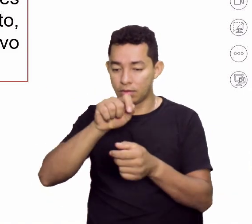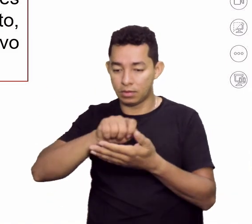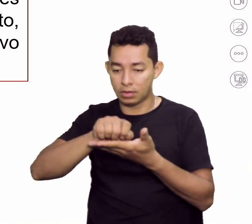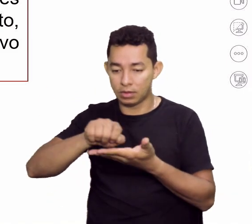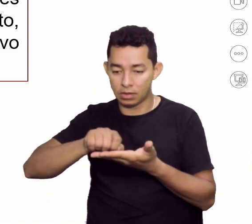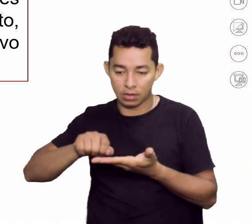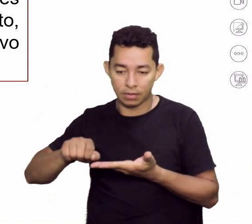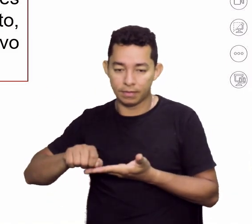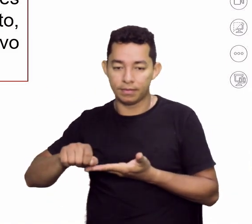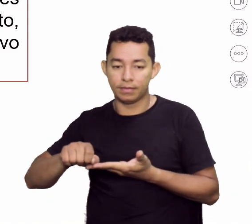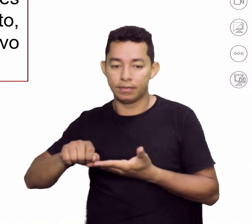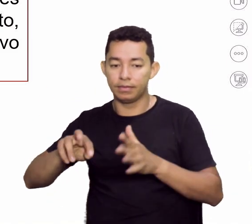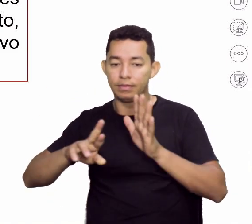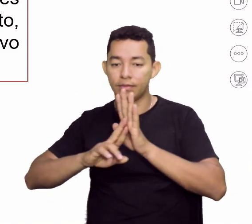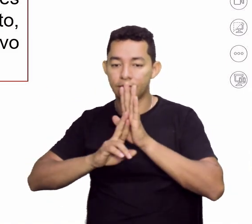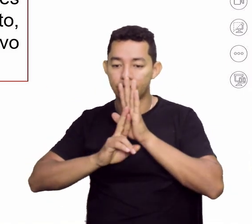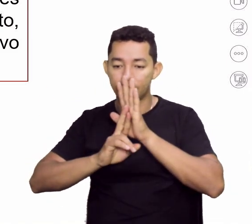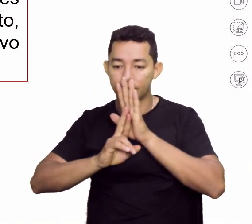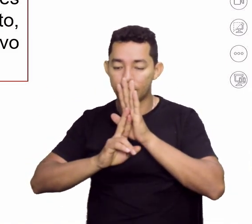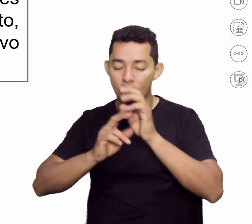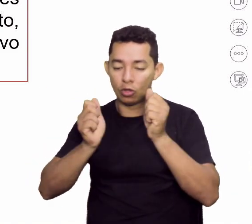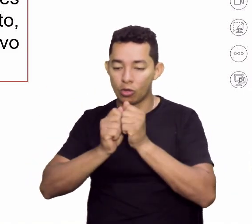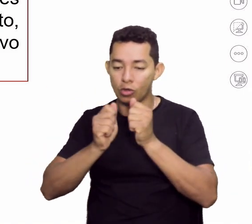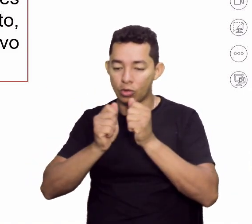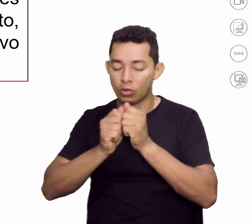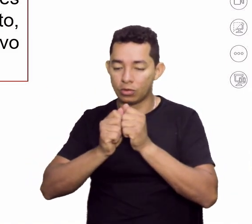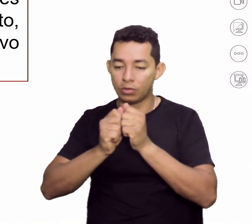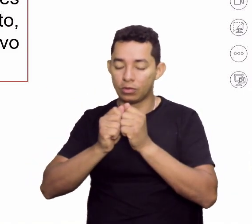às representações artísticas.